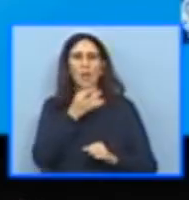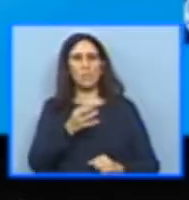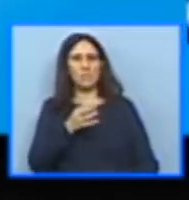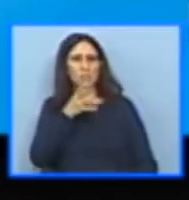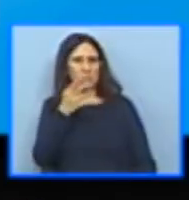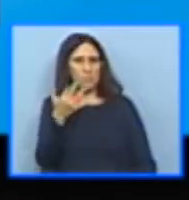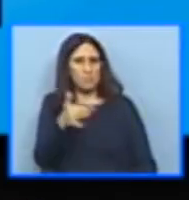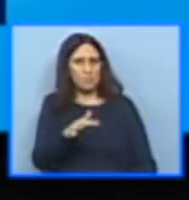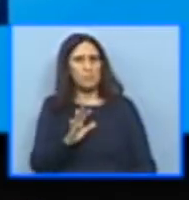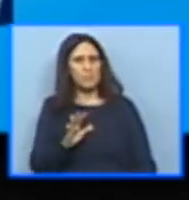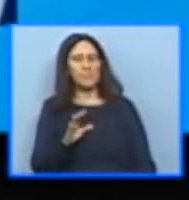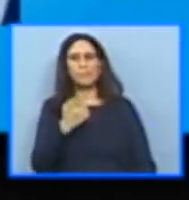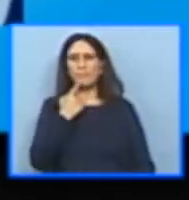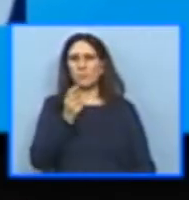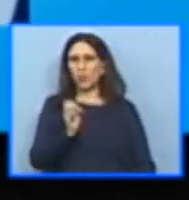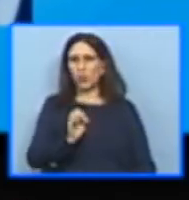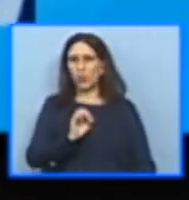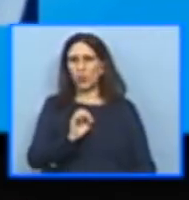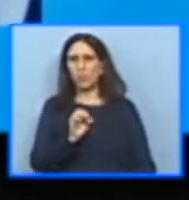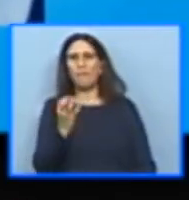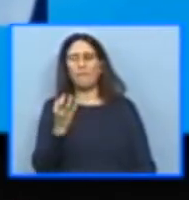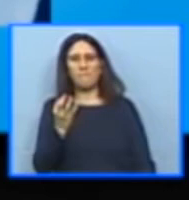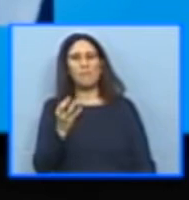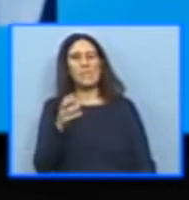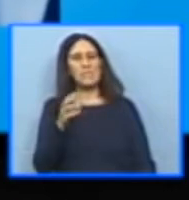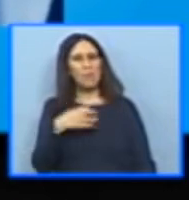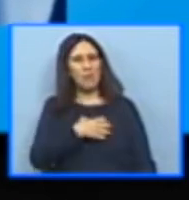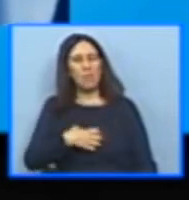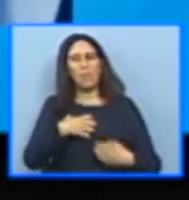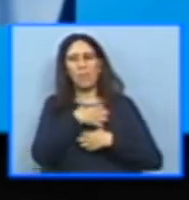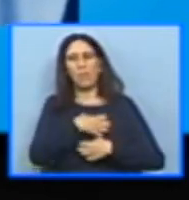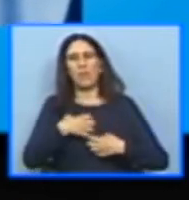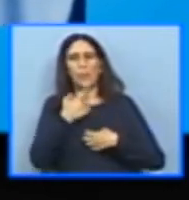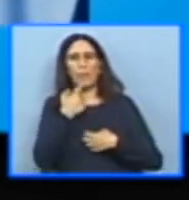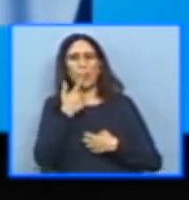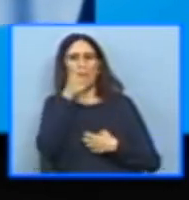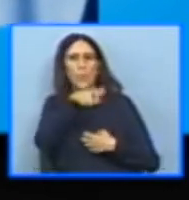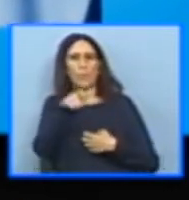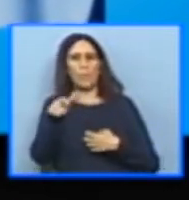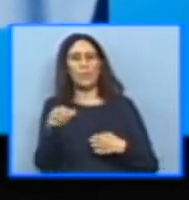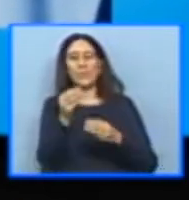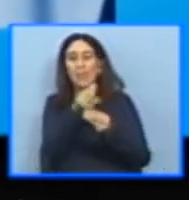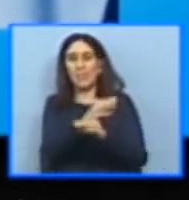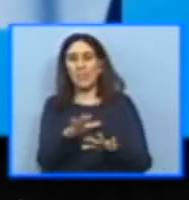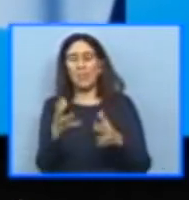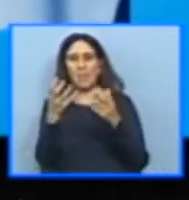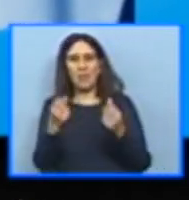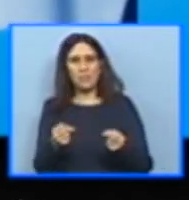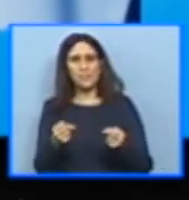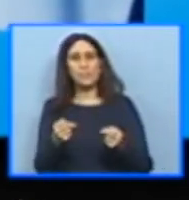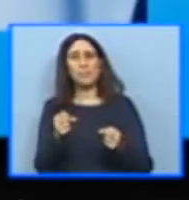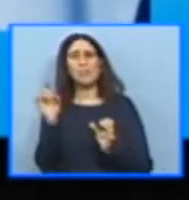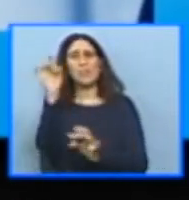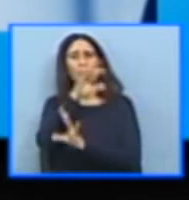dizendo mal, não percebendo efetivamente que está um grande drama humano. Há muitas crianças a vaguear